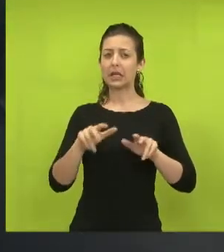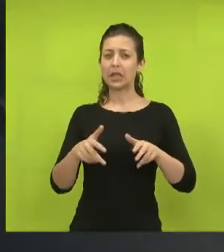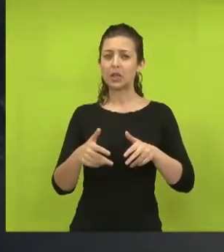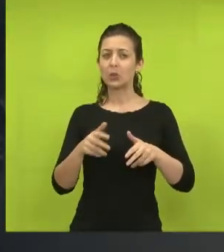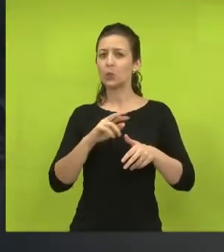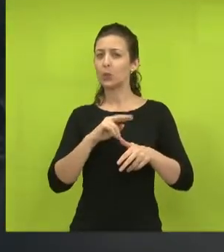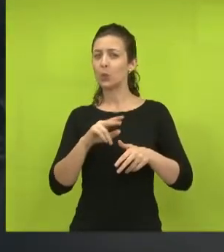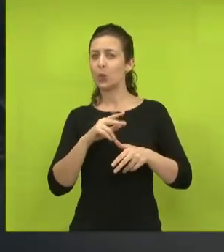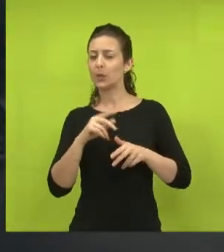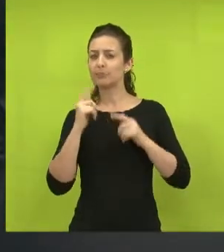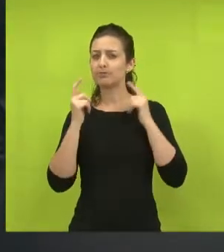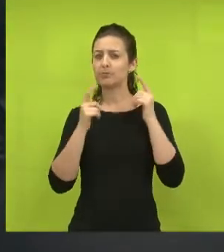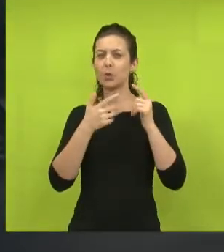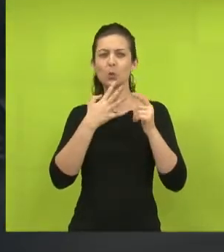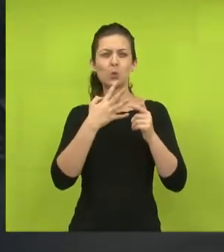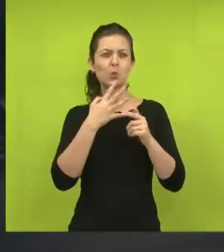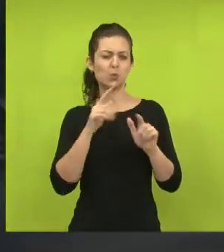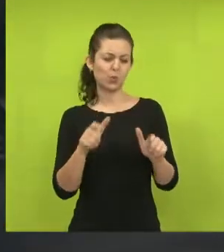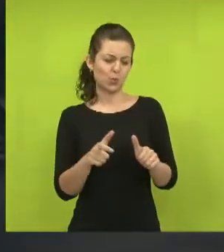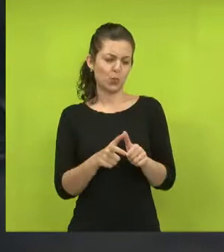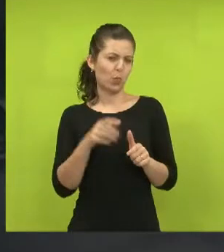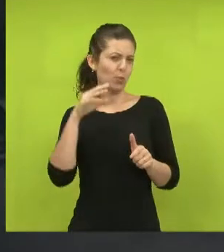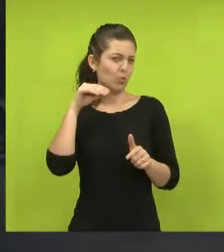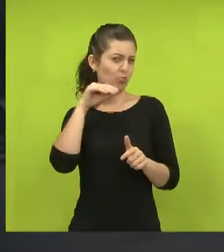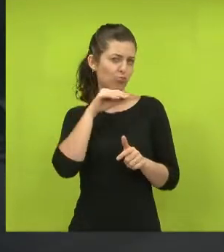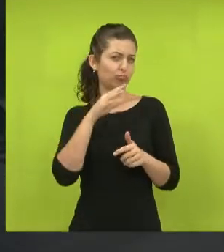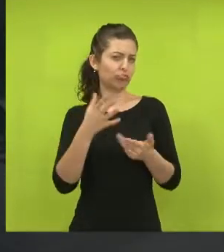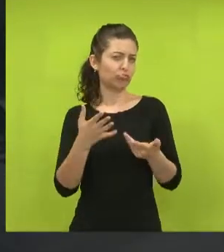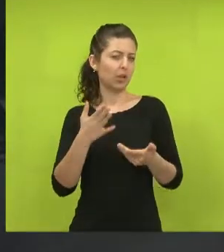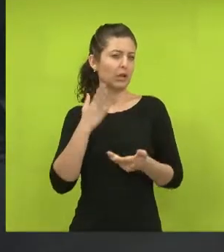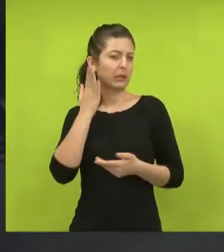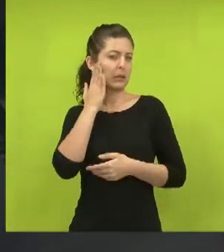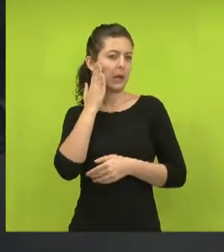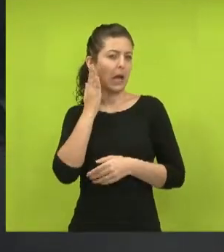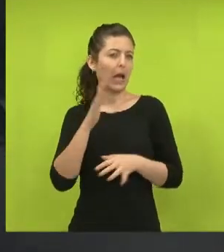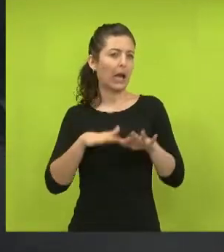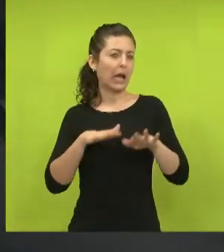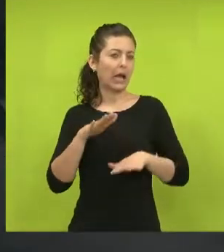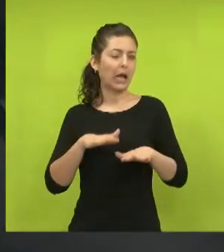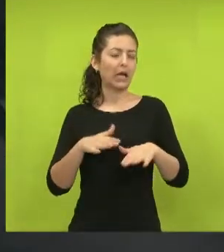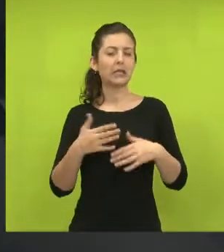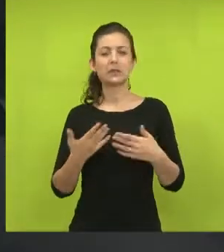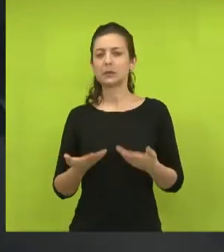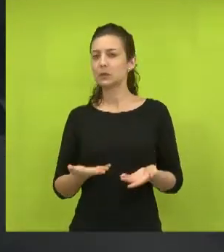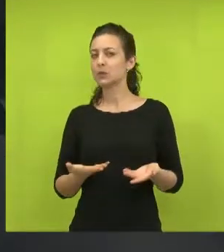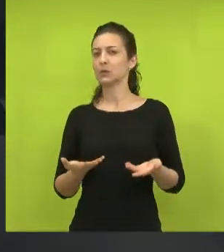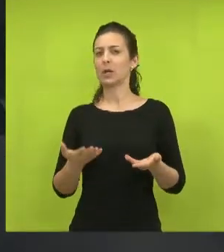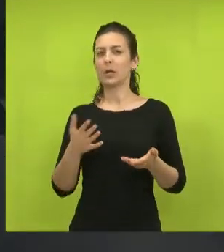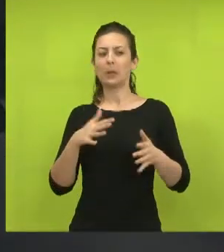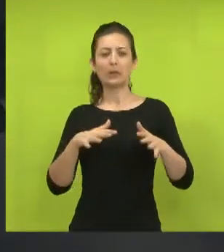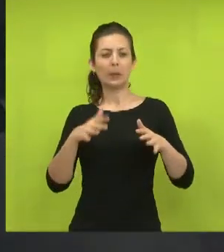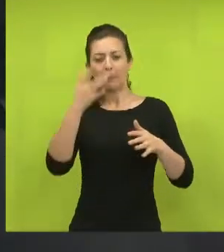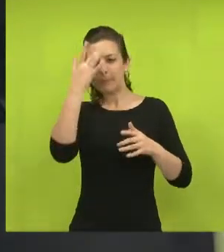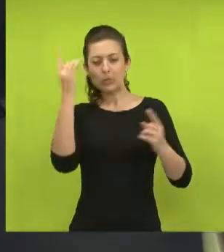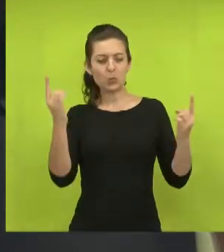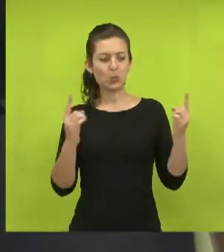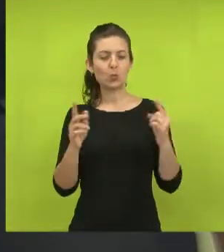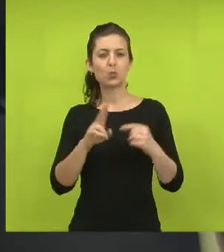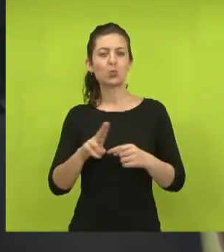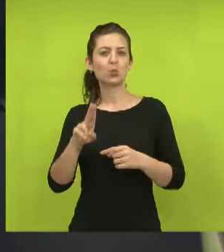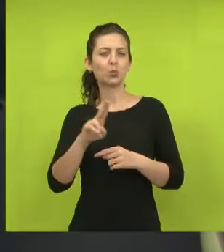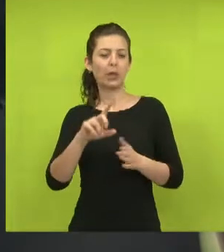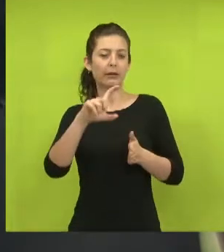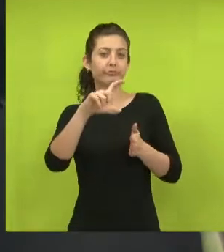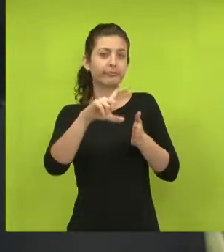não. É, conhecendo aqui o número pequeno de funcionários, mas a gente sabe que em algumas situações muitas pessoas podem utilizar